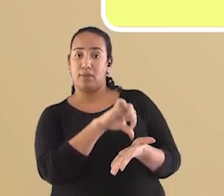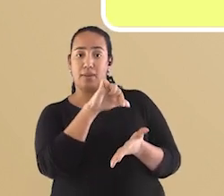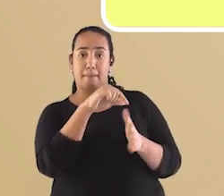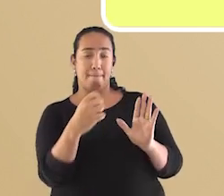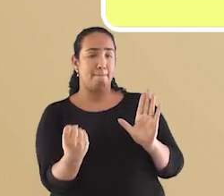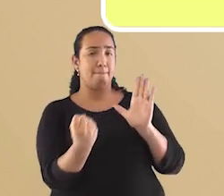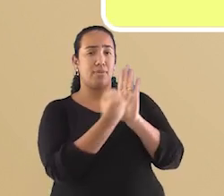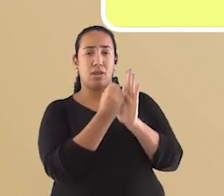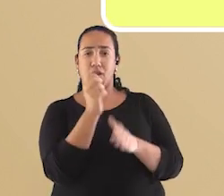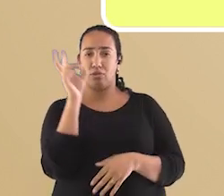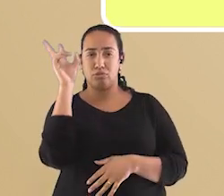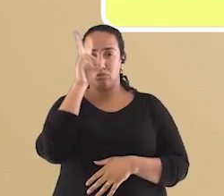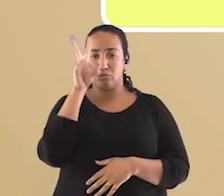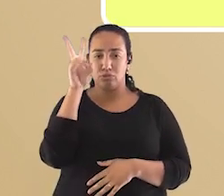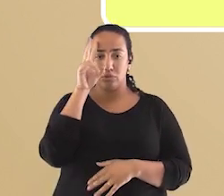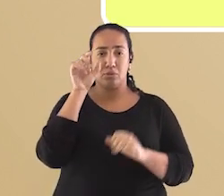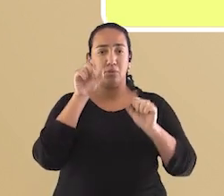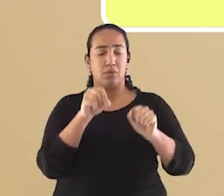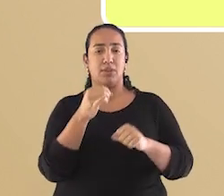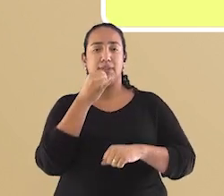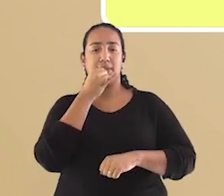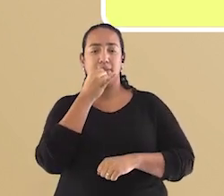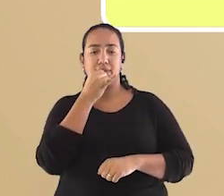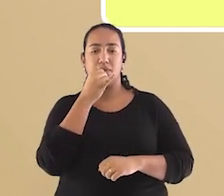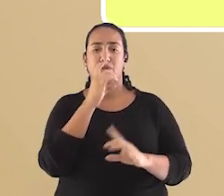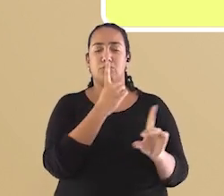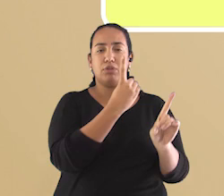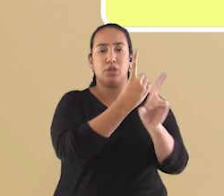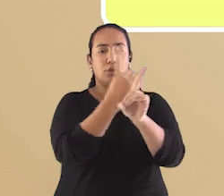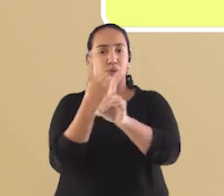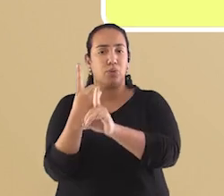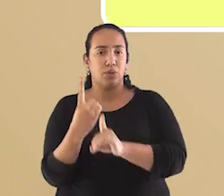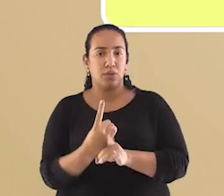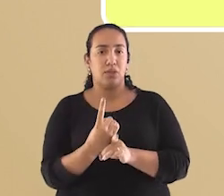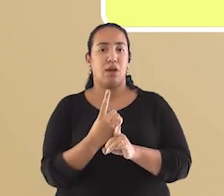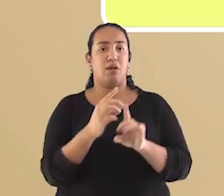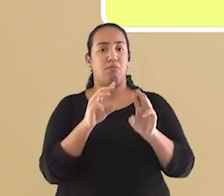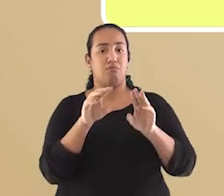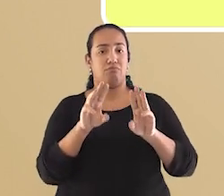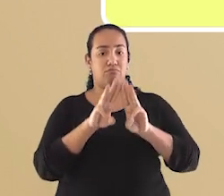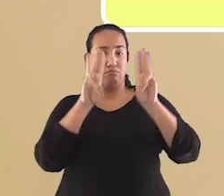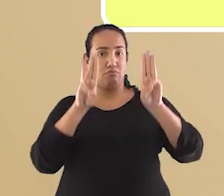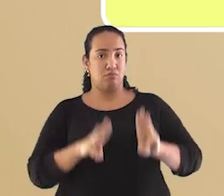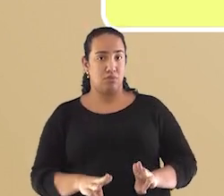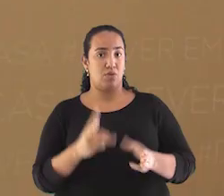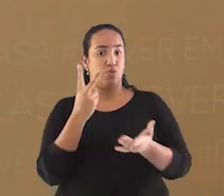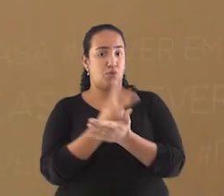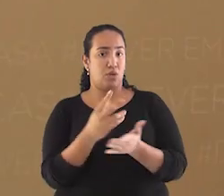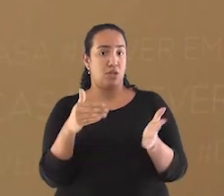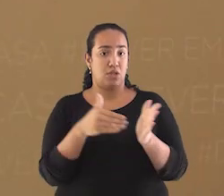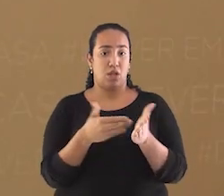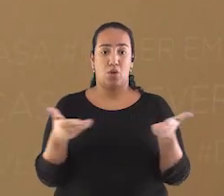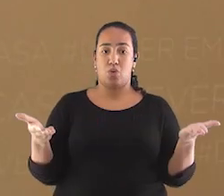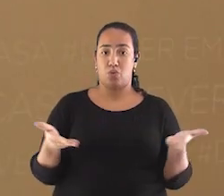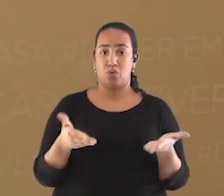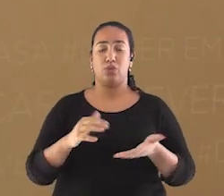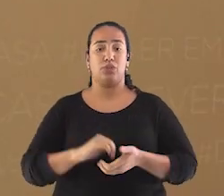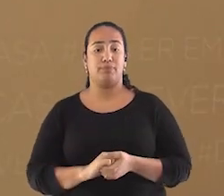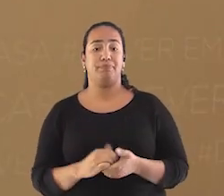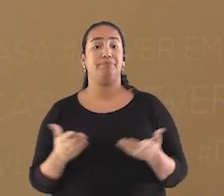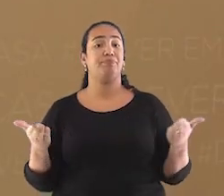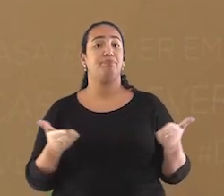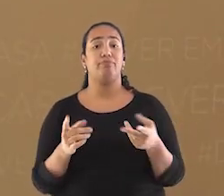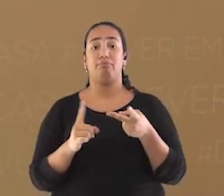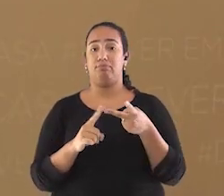polis, ainda é possível passear pelas ruínas e encontrar o Pantenon em pé e preservado. Esparta, por